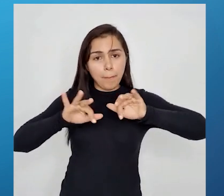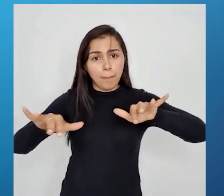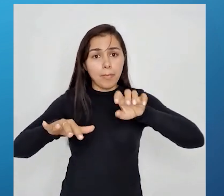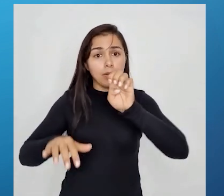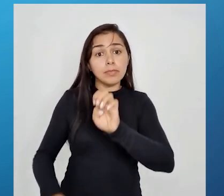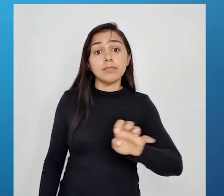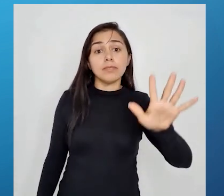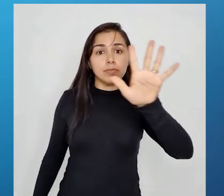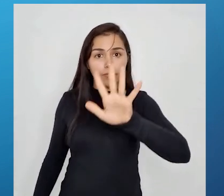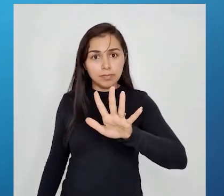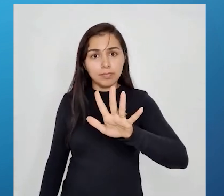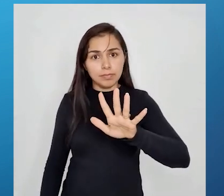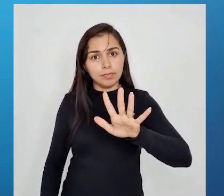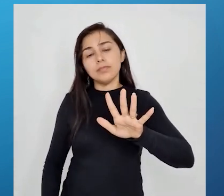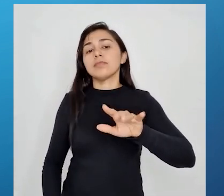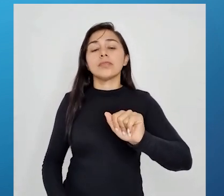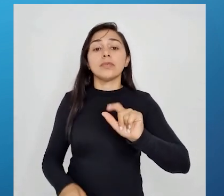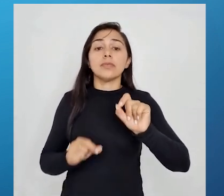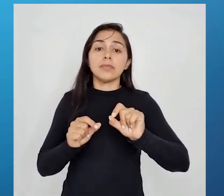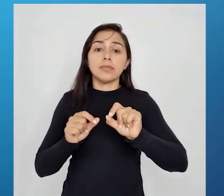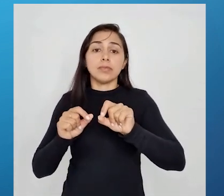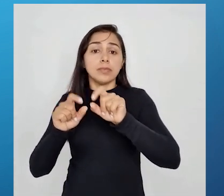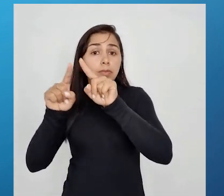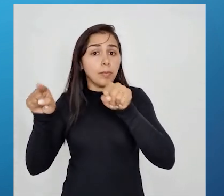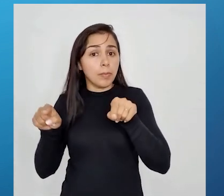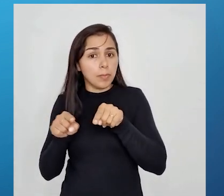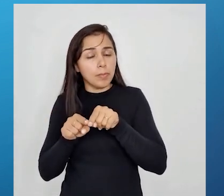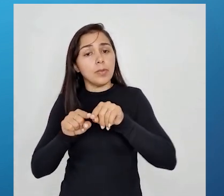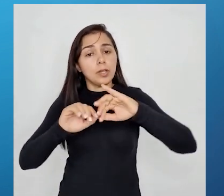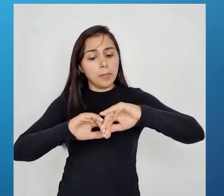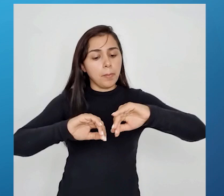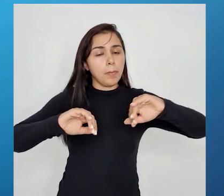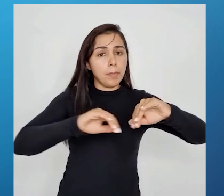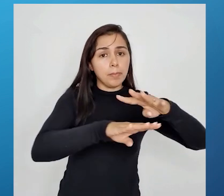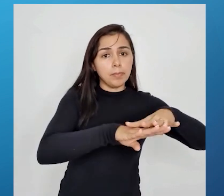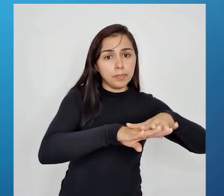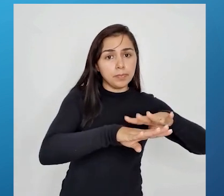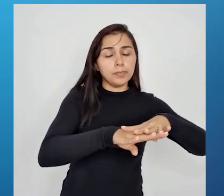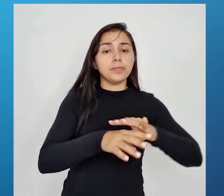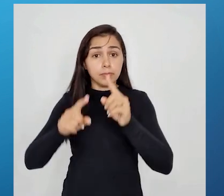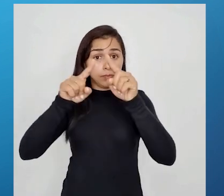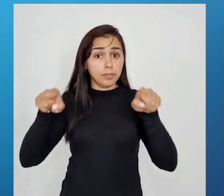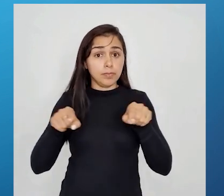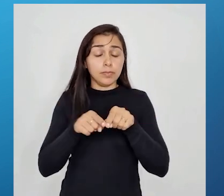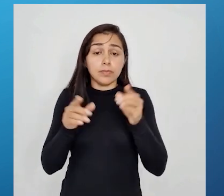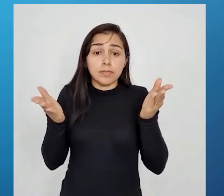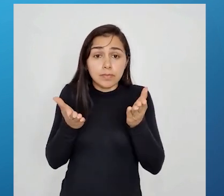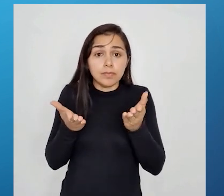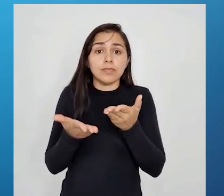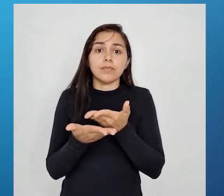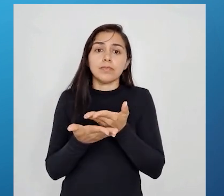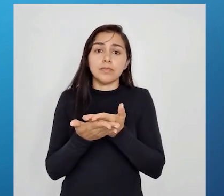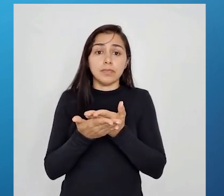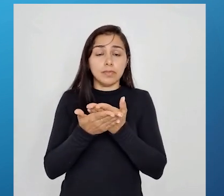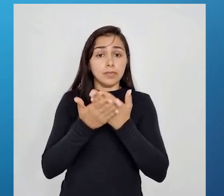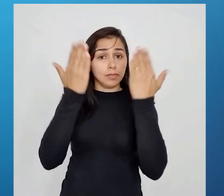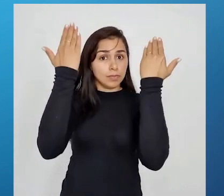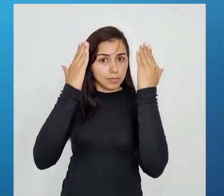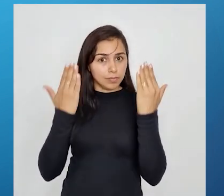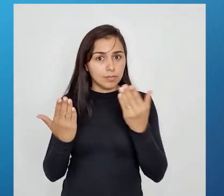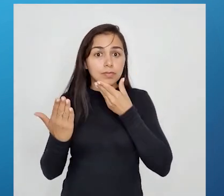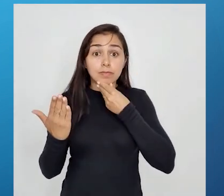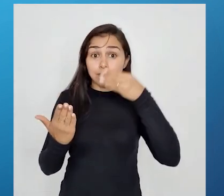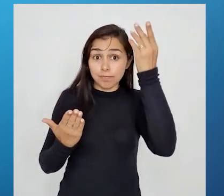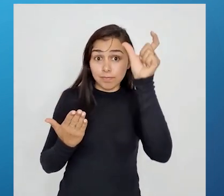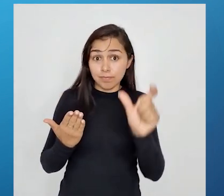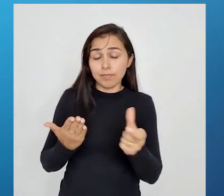se tornar um ramo independente da matemática. Nesse novo caminho, a trigonometria ganha um tratamento analítico com o